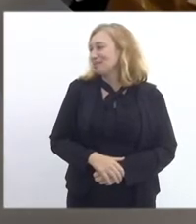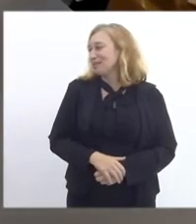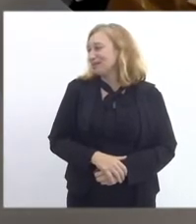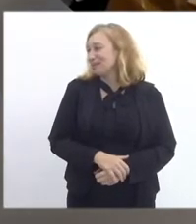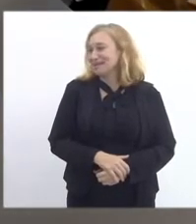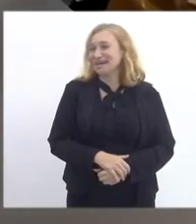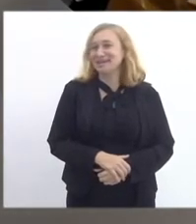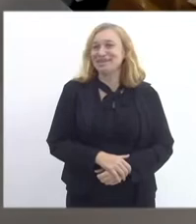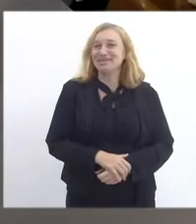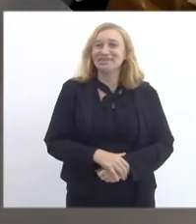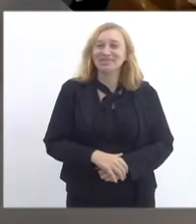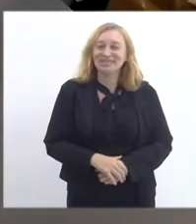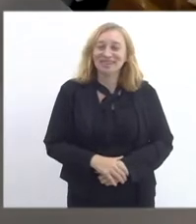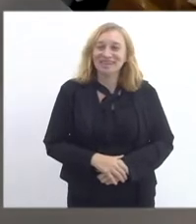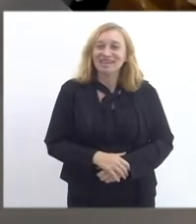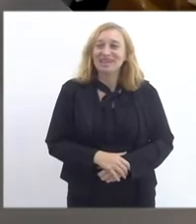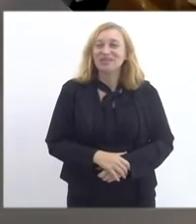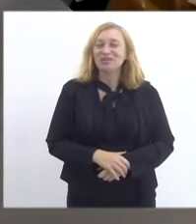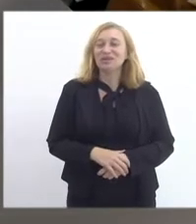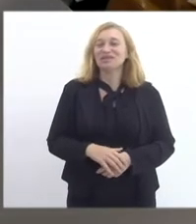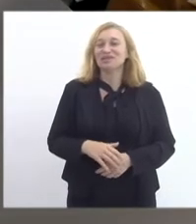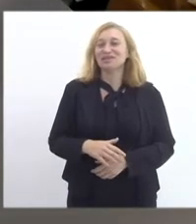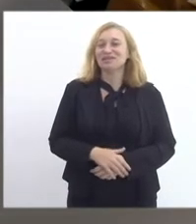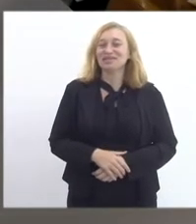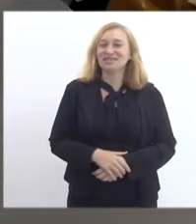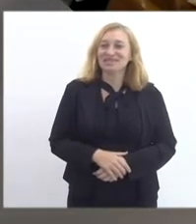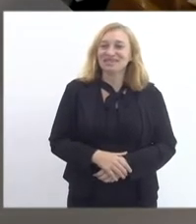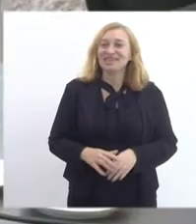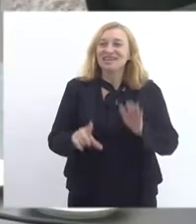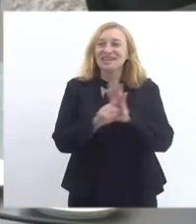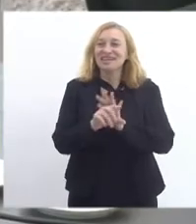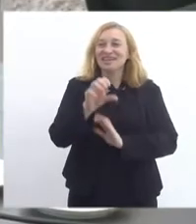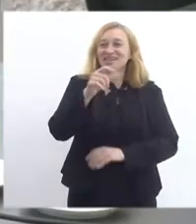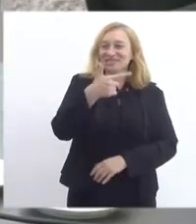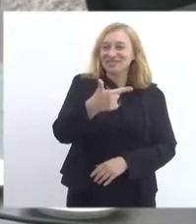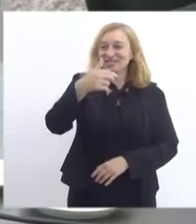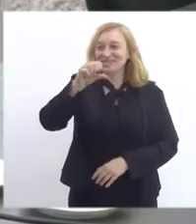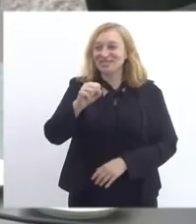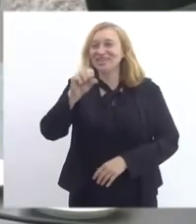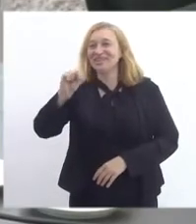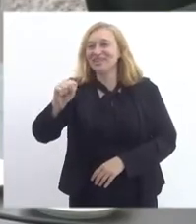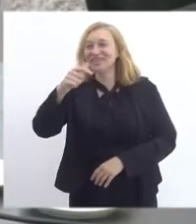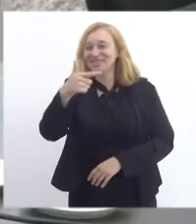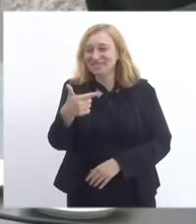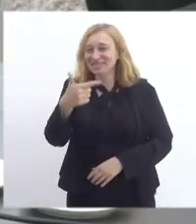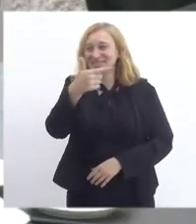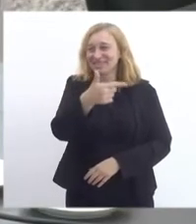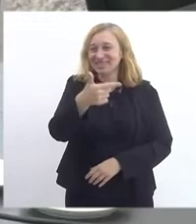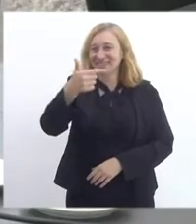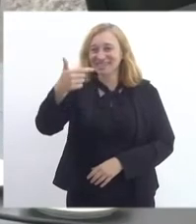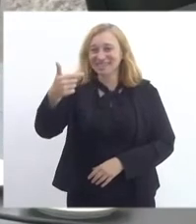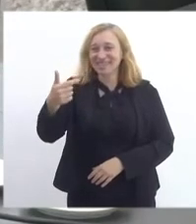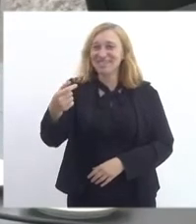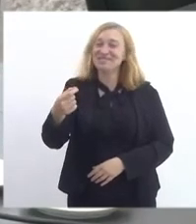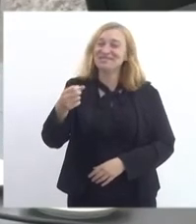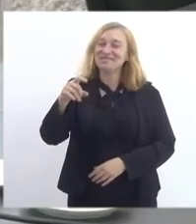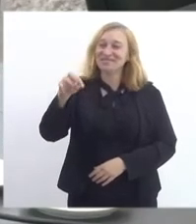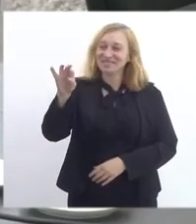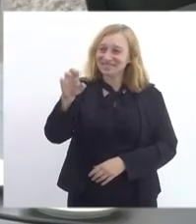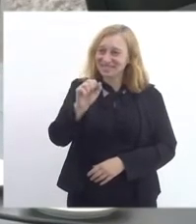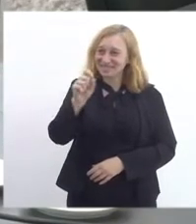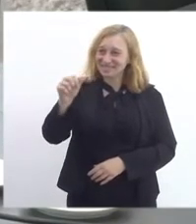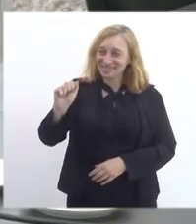Relator, deputado Rodrigo Amorim. Projeto de lei 2886/2017, autoria do deputado Milton Rangel.